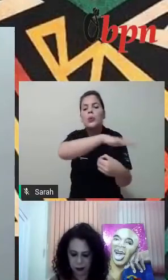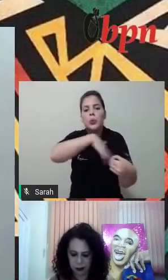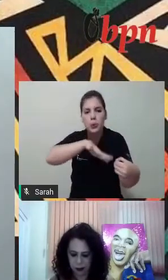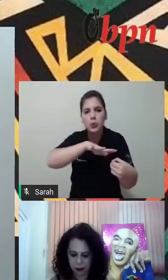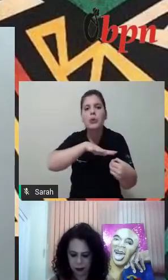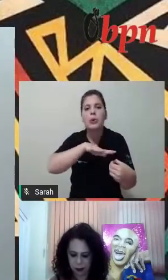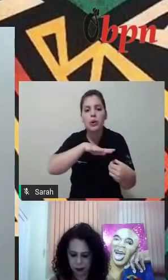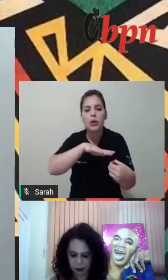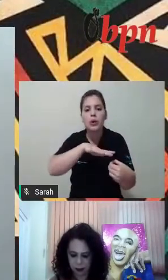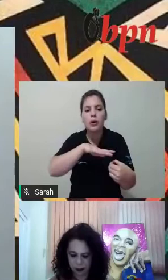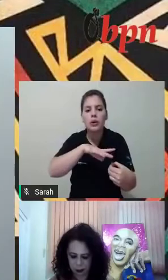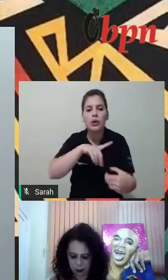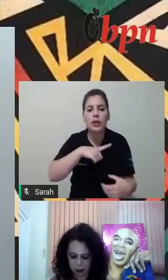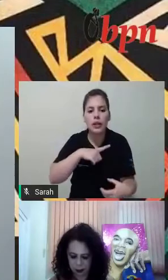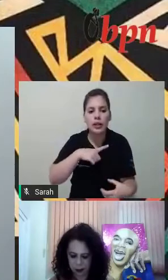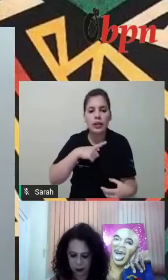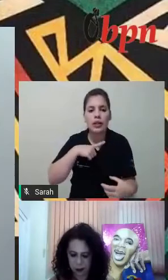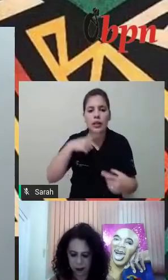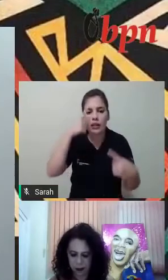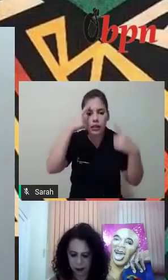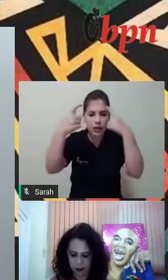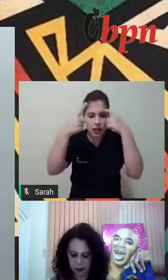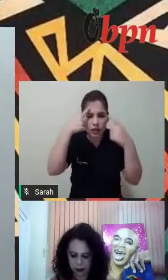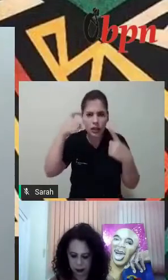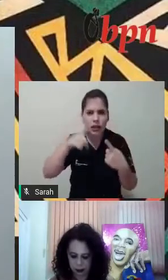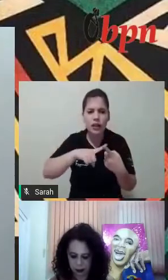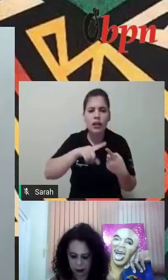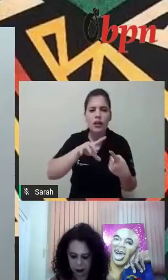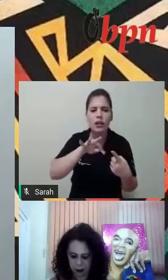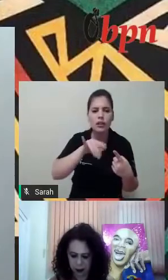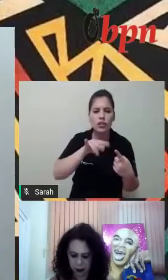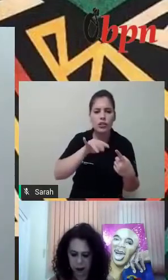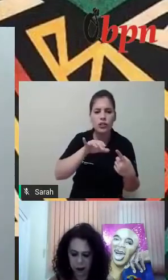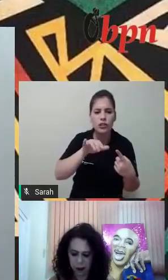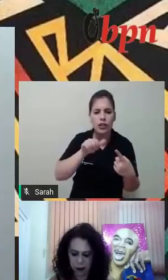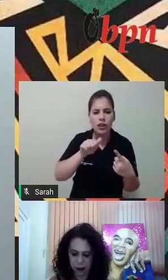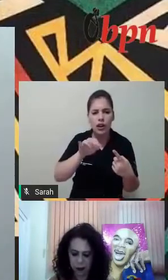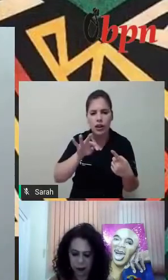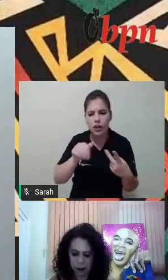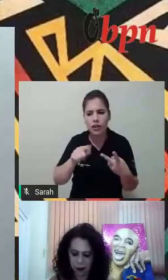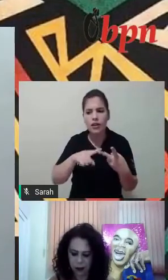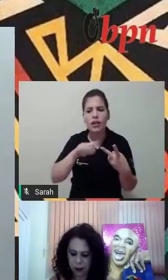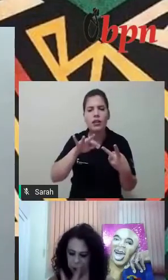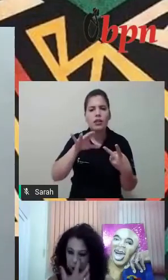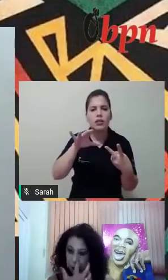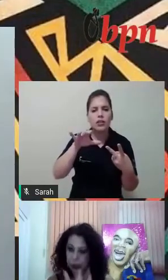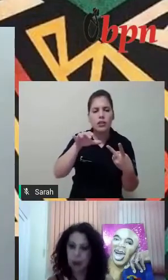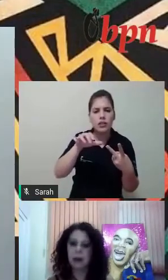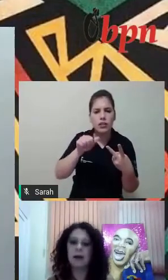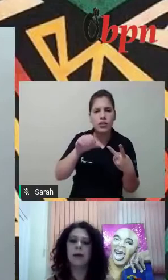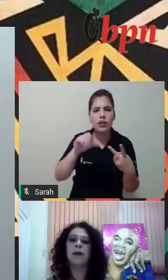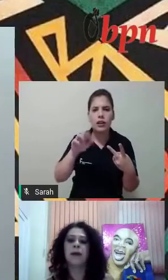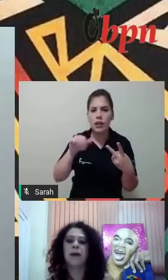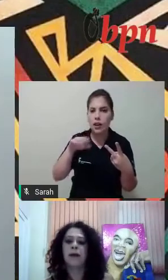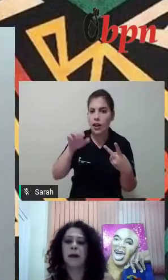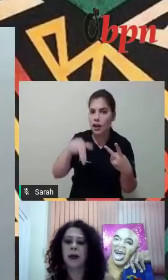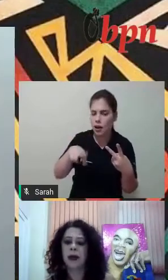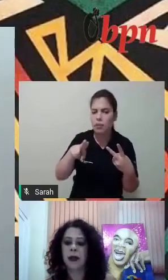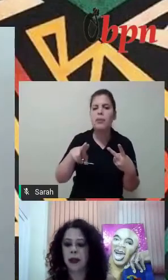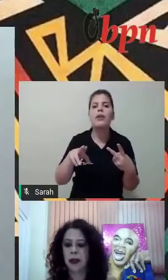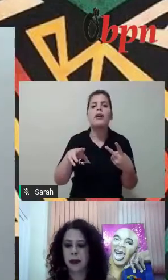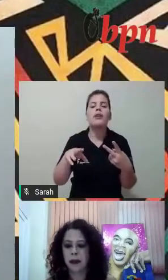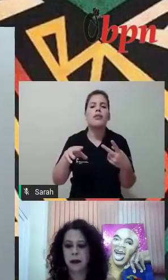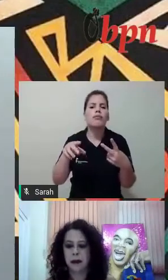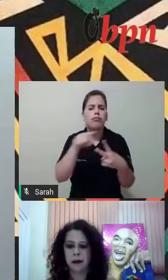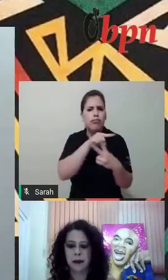tia Tiata, de tia Carmen, isso já são mulheres da República, e nós vamos ver como